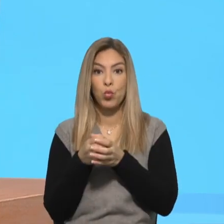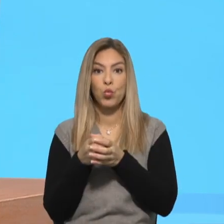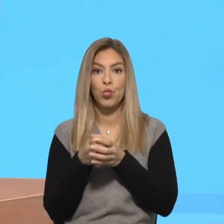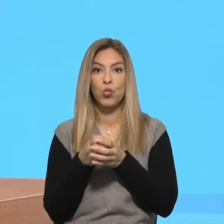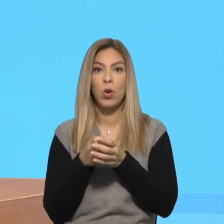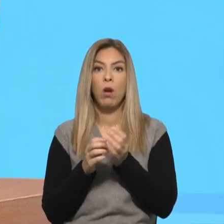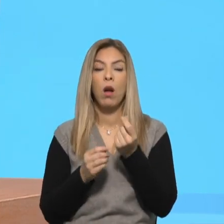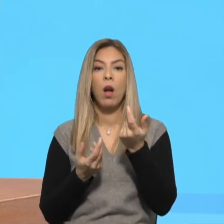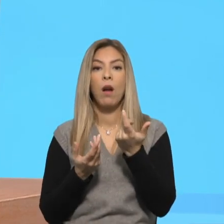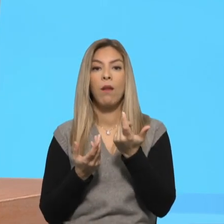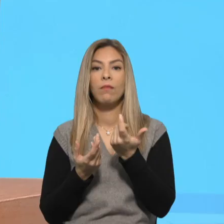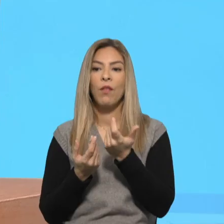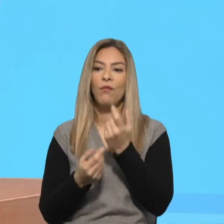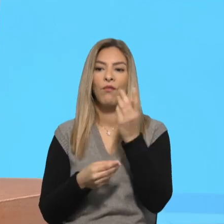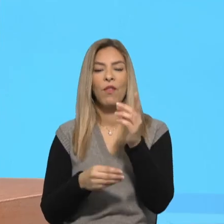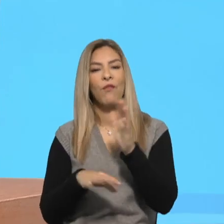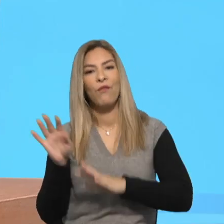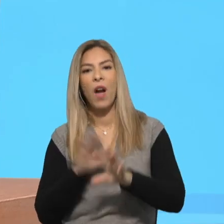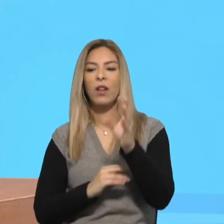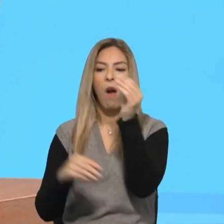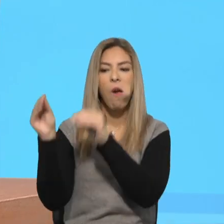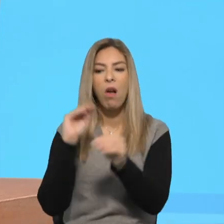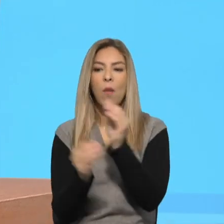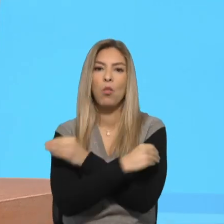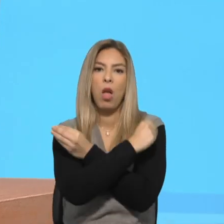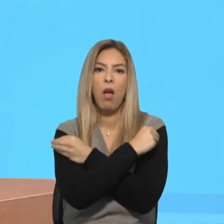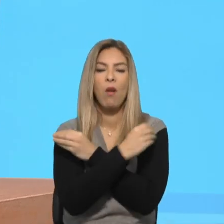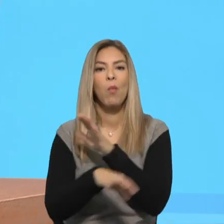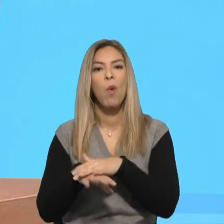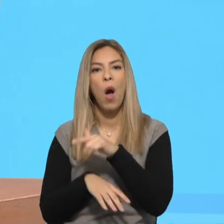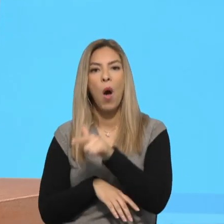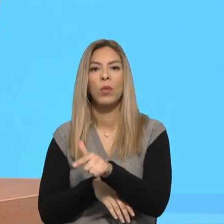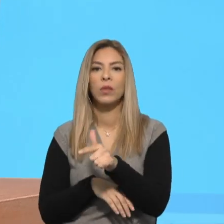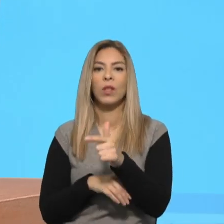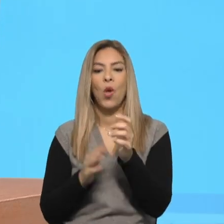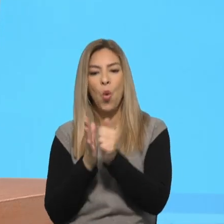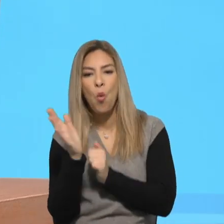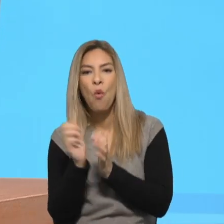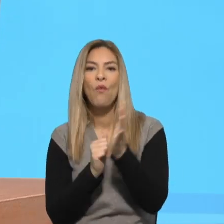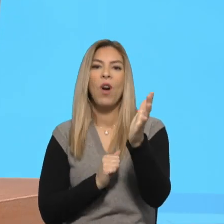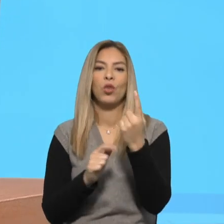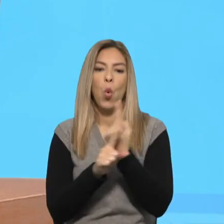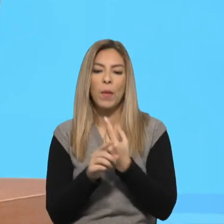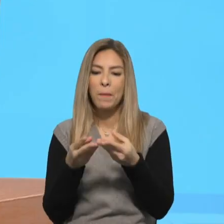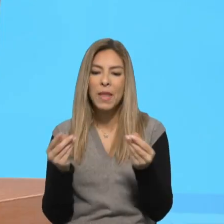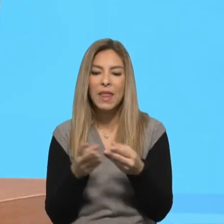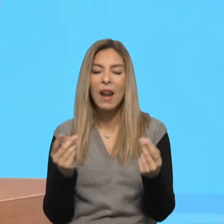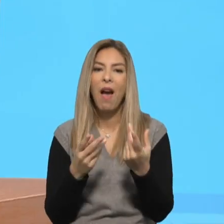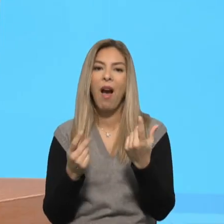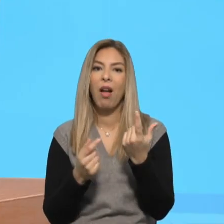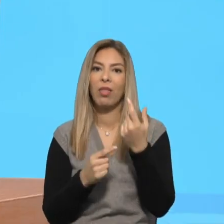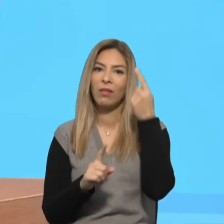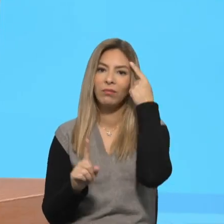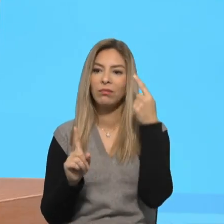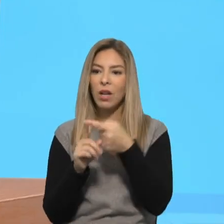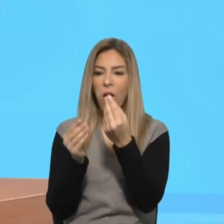com luvas e com todos os instrumentos que usam na sala de operações. Portanto, tem sido muito variado os presépios que nos chegam e é engraçado ver